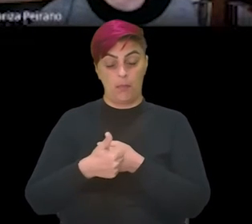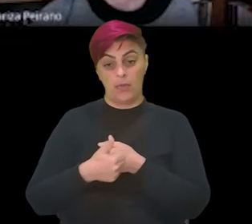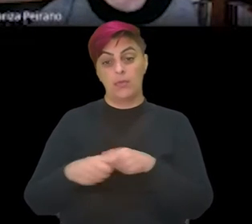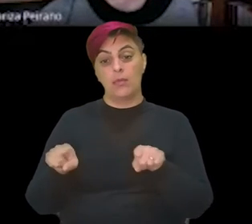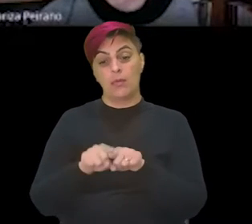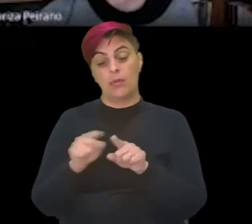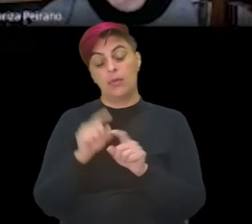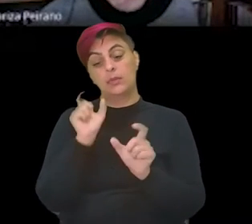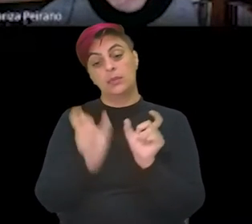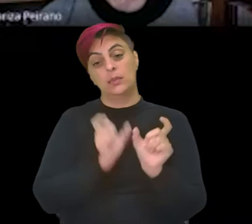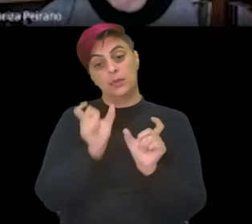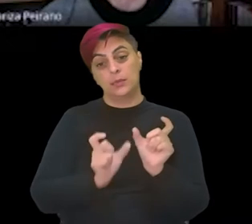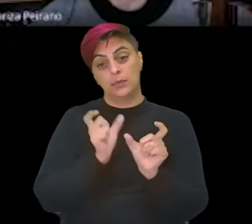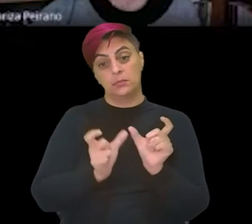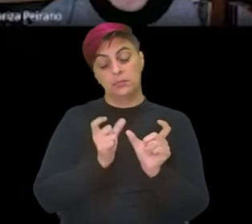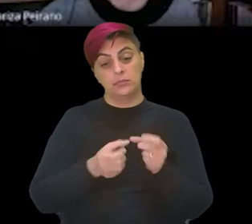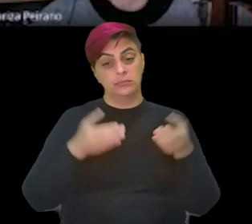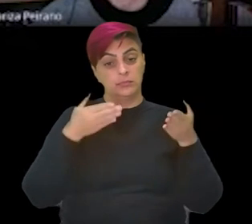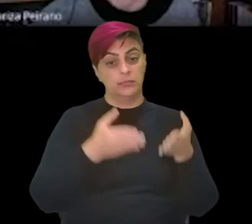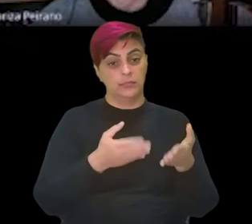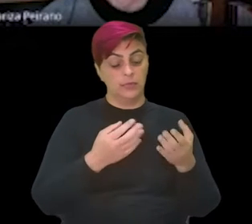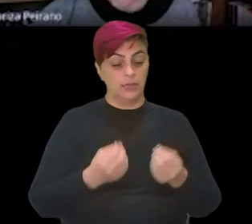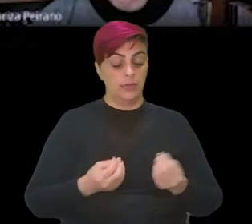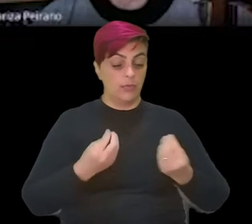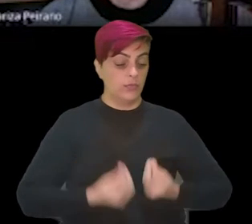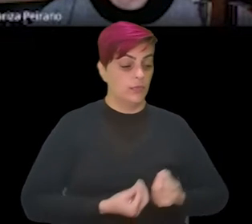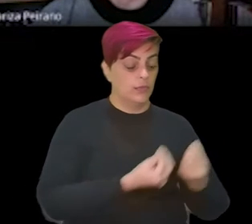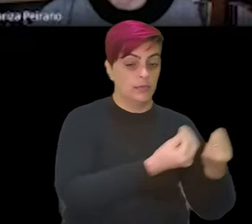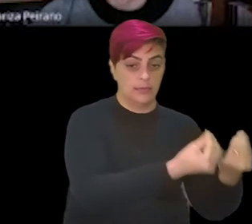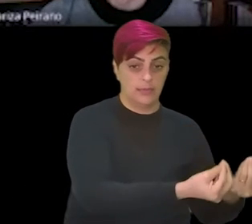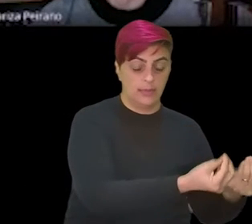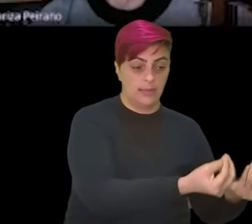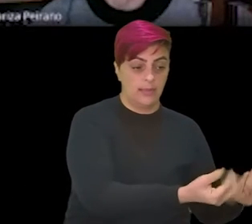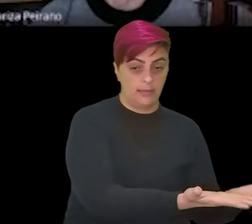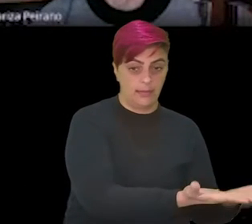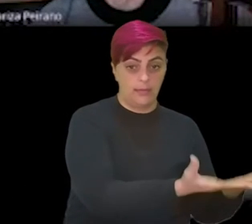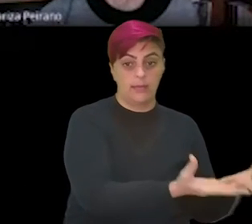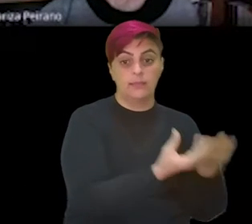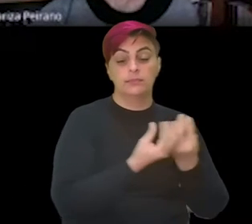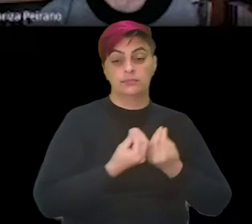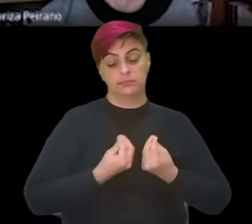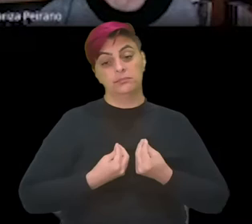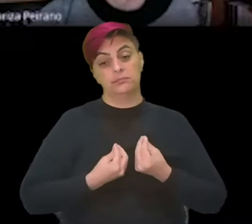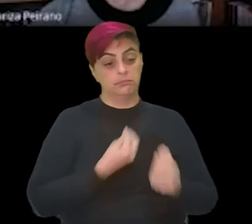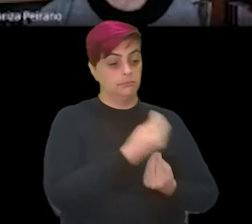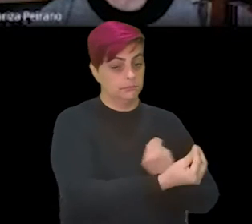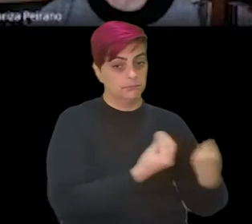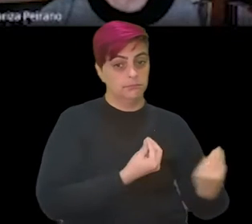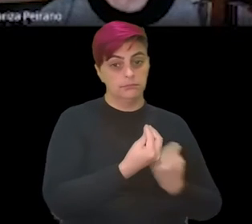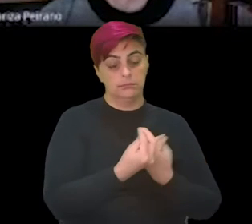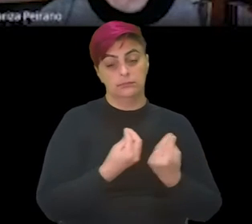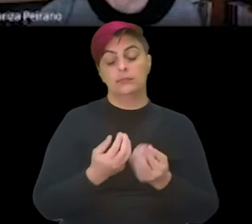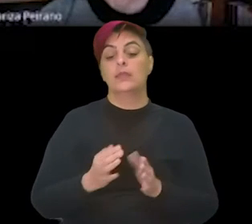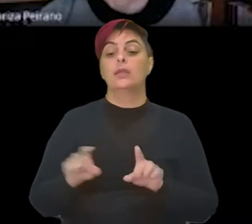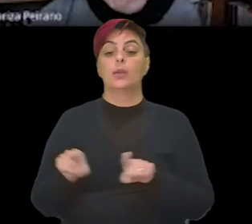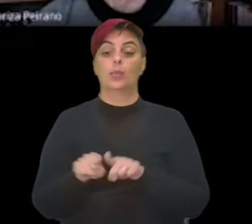constituem nos atos de dar, receber e retribuir. Outra experiência da influência do